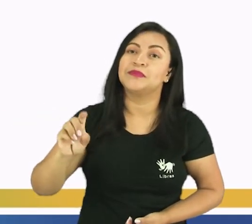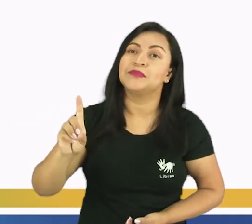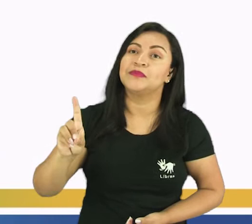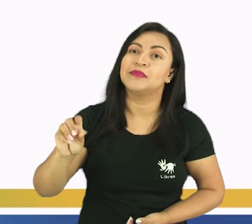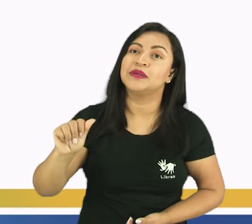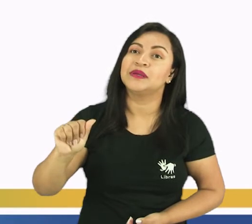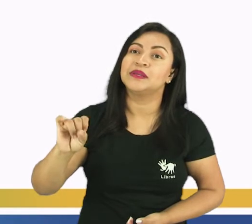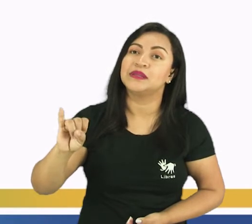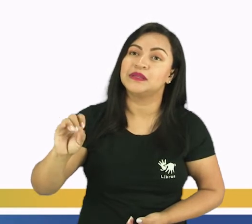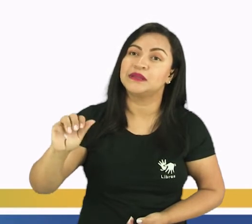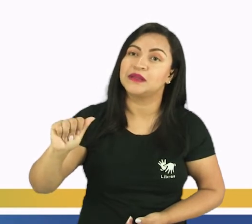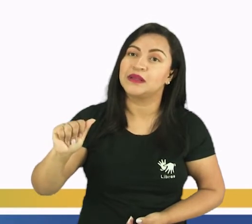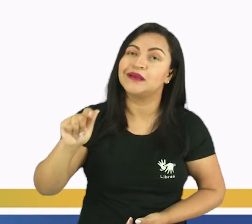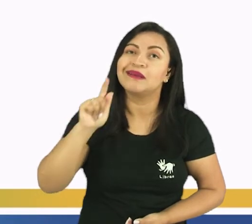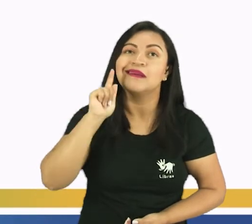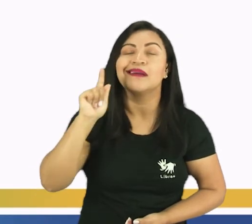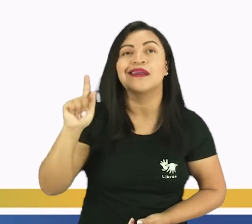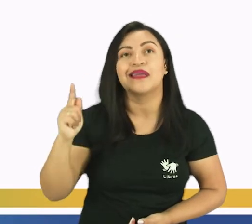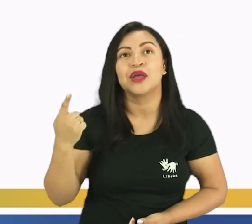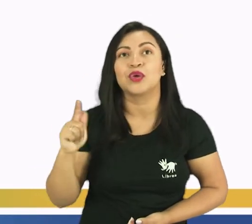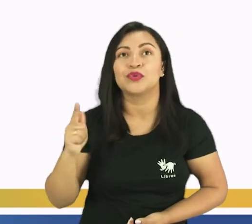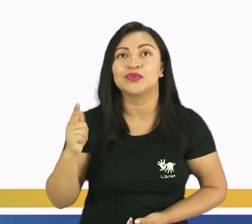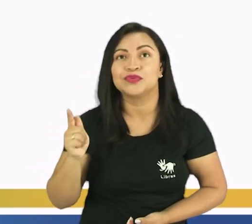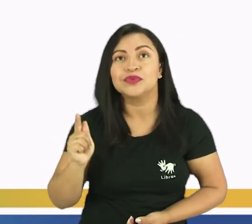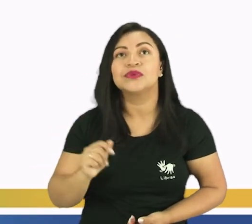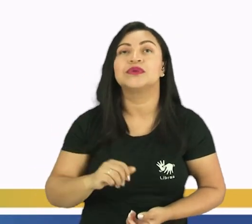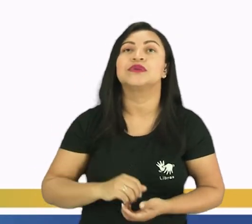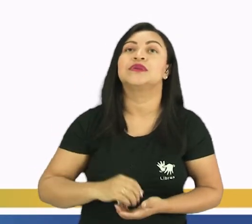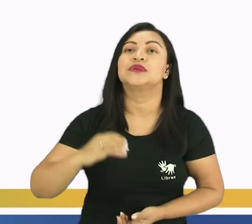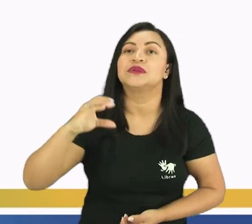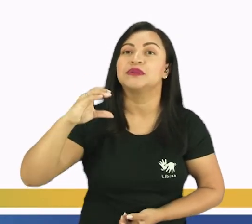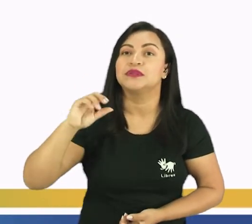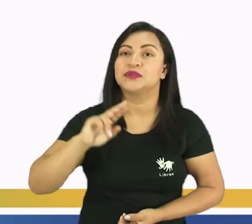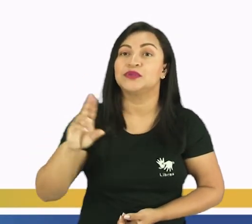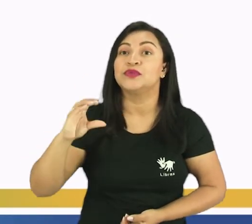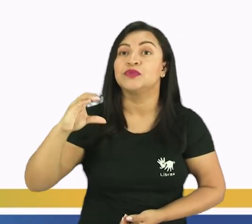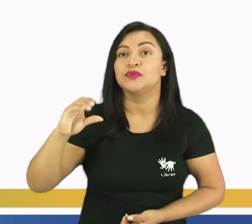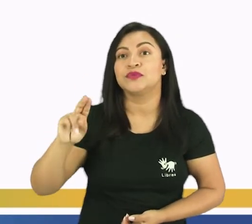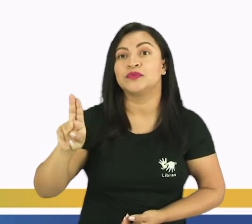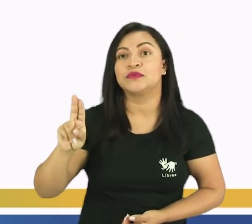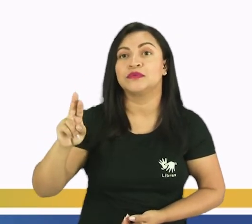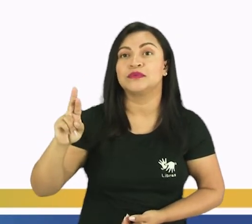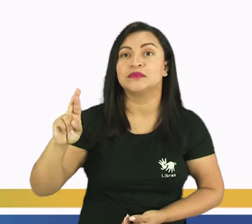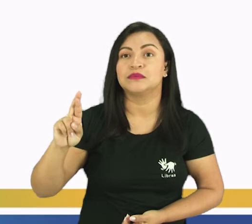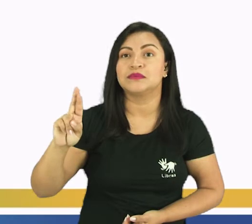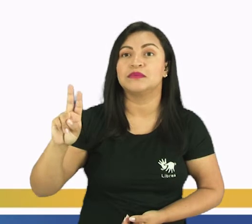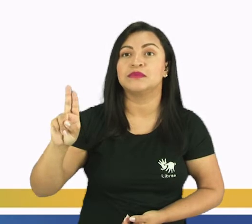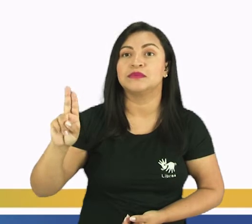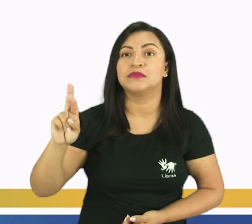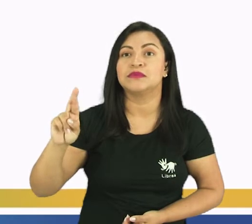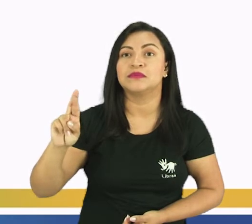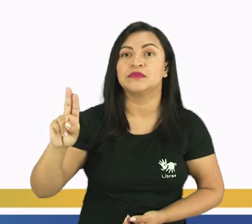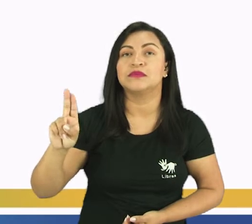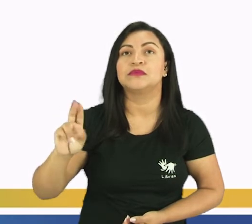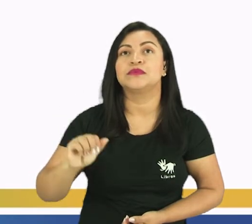o cururu, que é em Mato Grosso, que é uma dança provável de origem indiana.